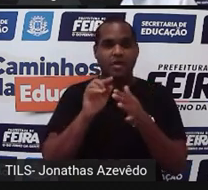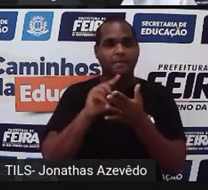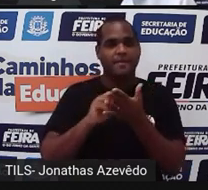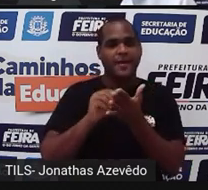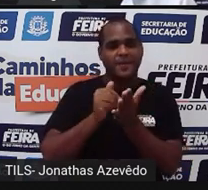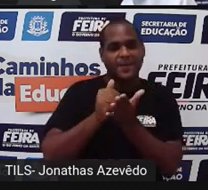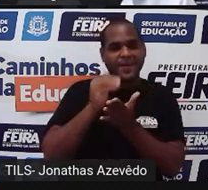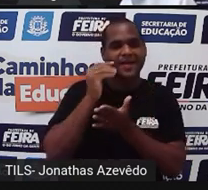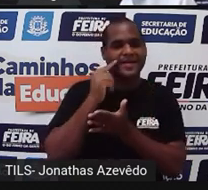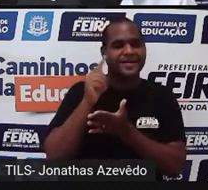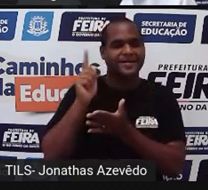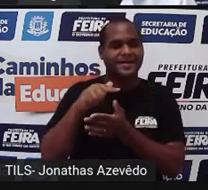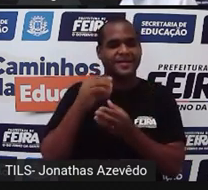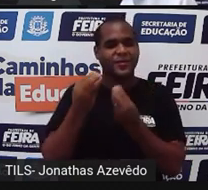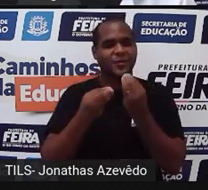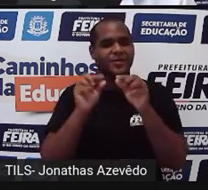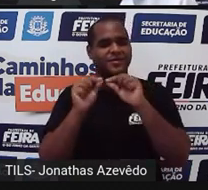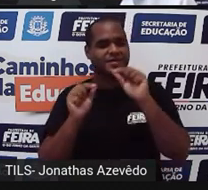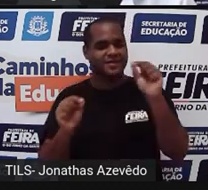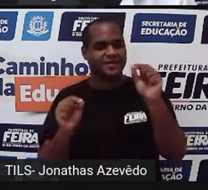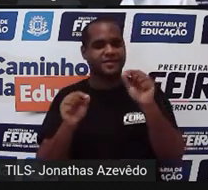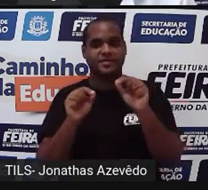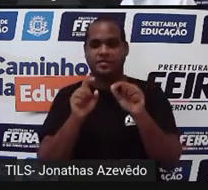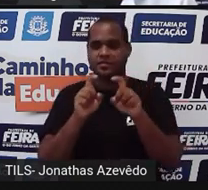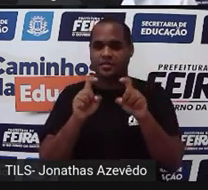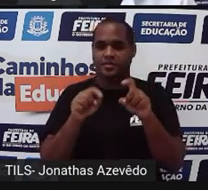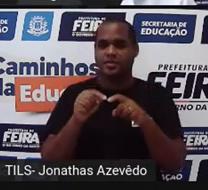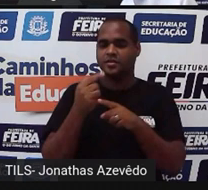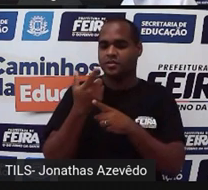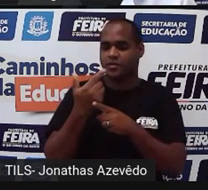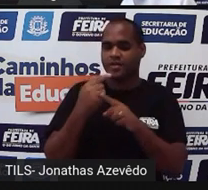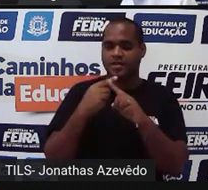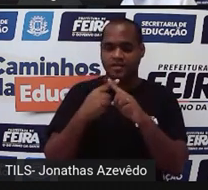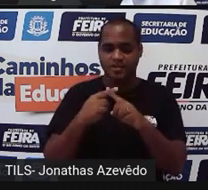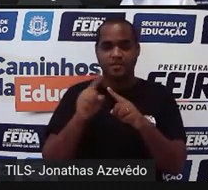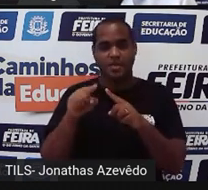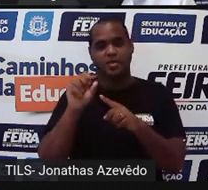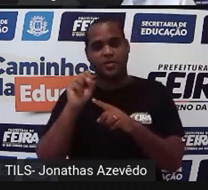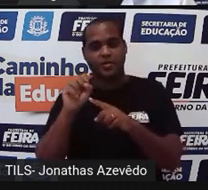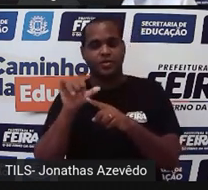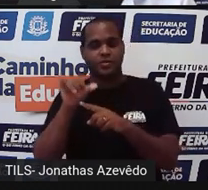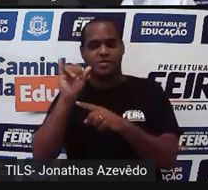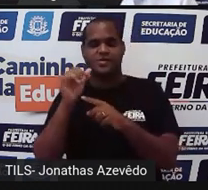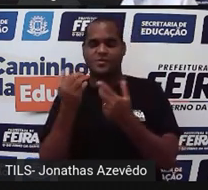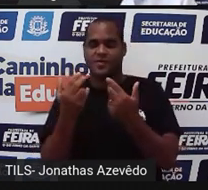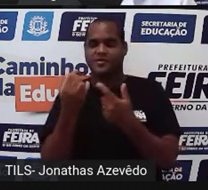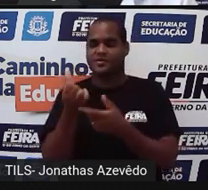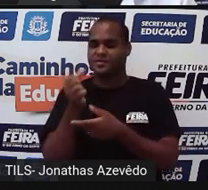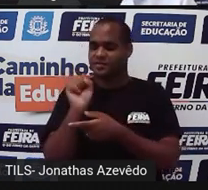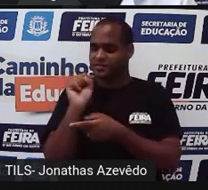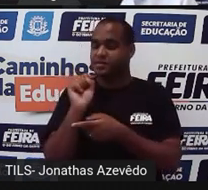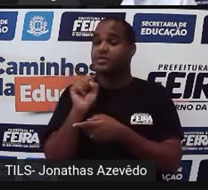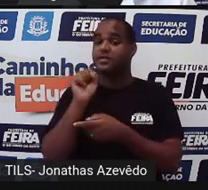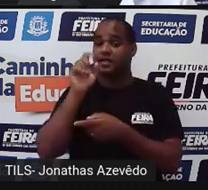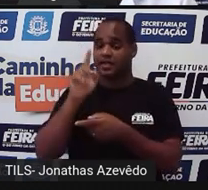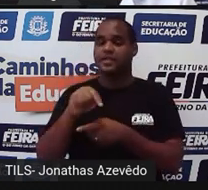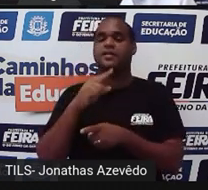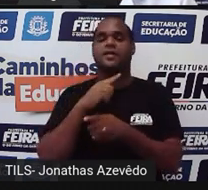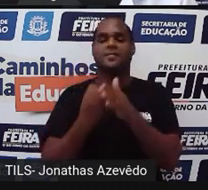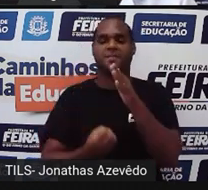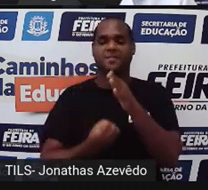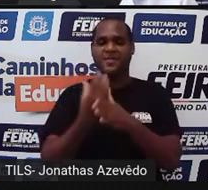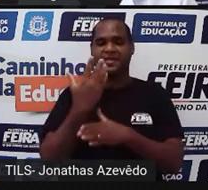reta. É só digitar 12x mais 8y igual a 68 e a reta ela